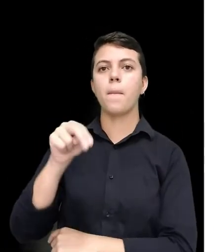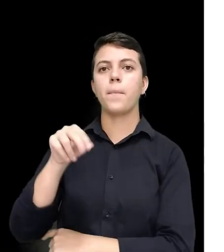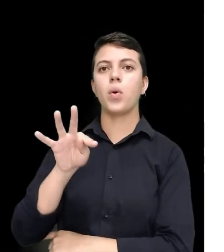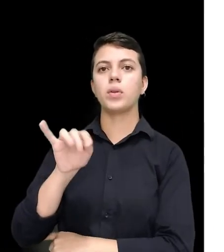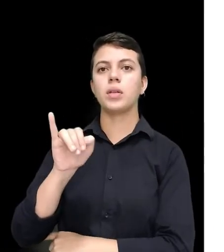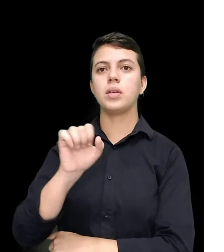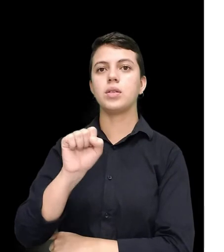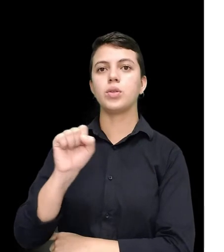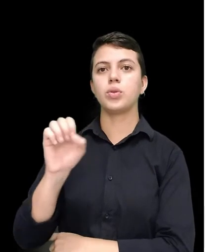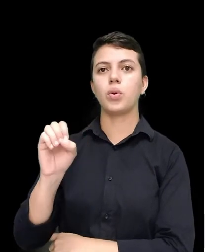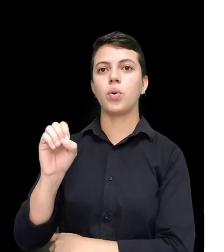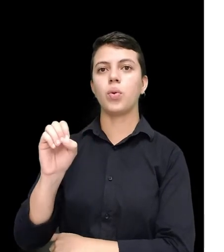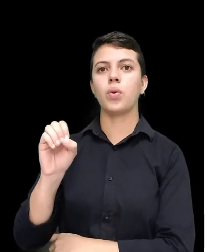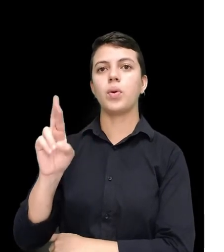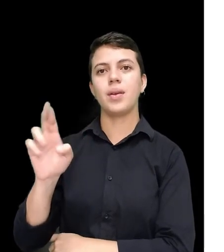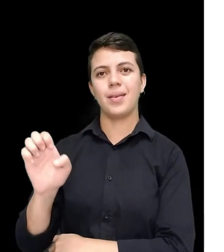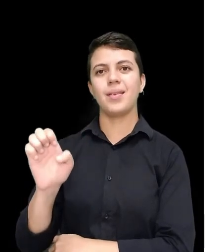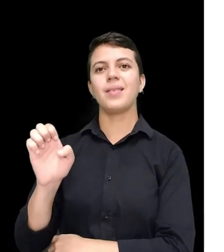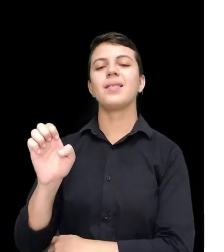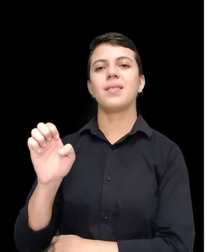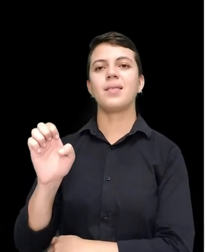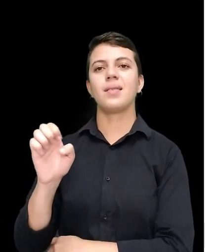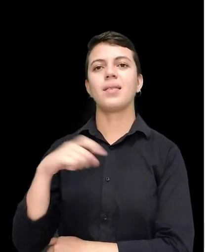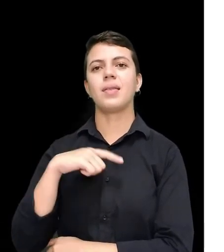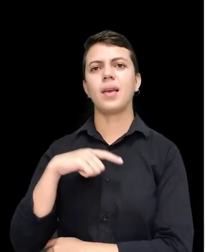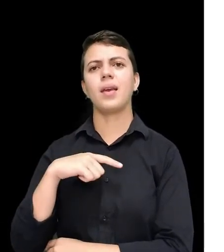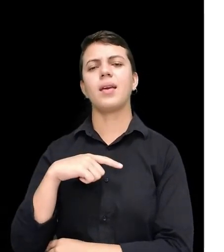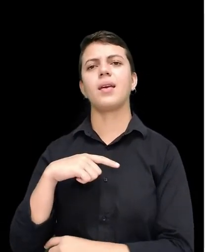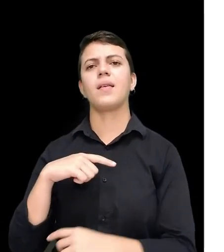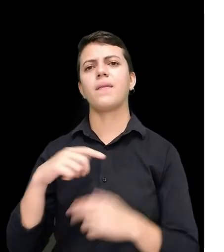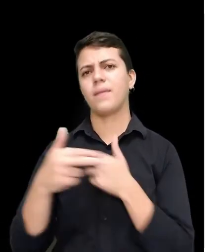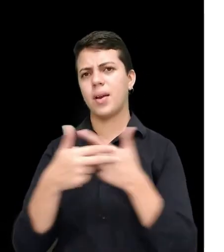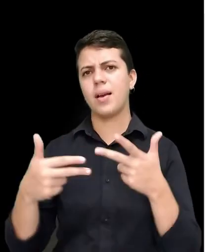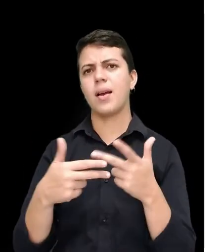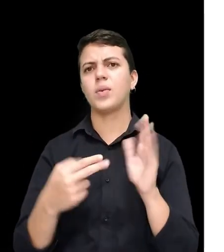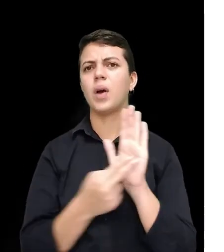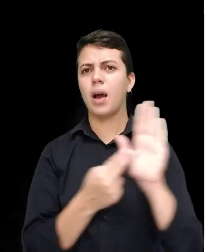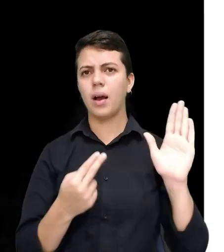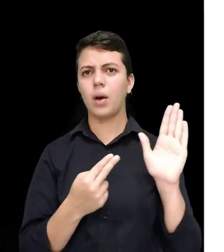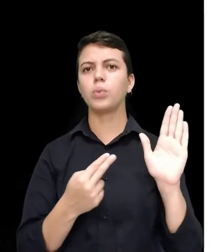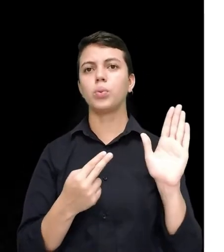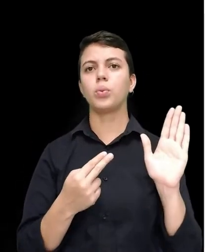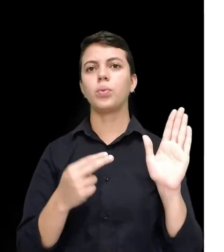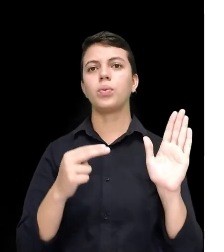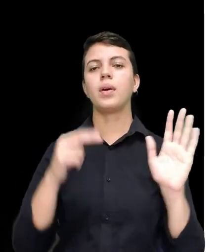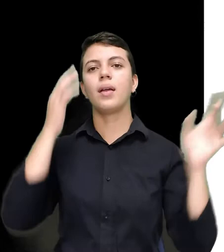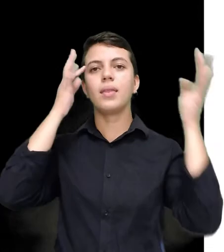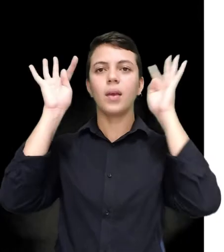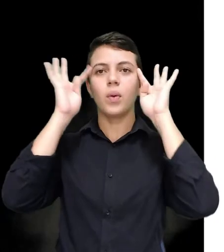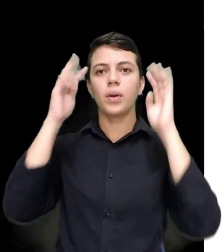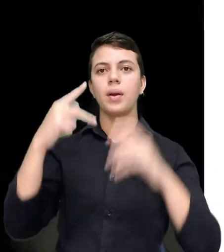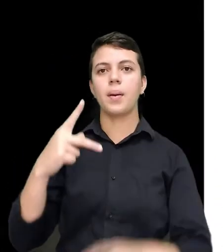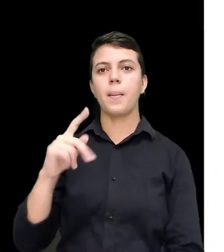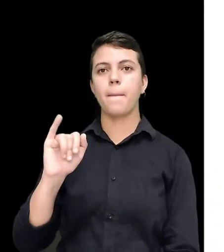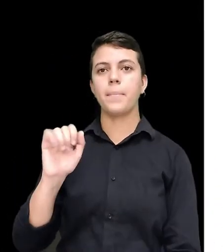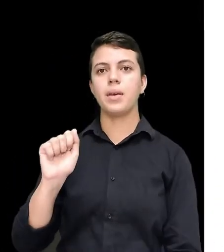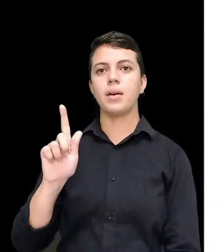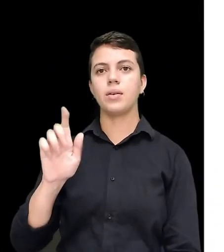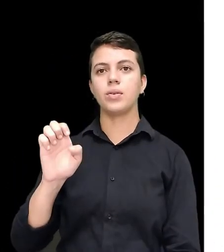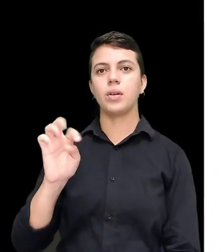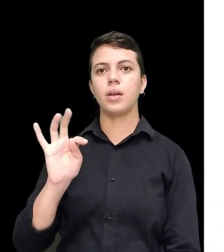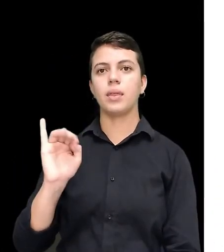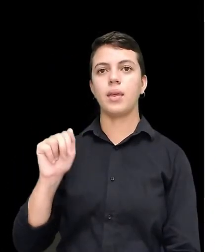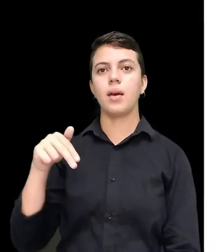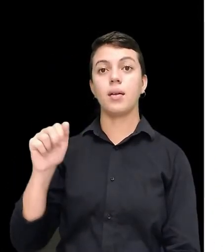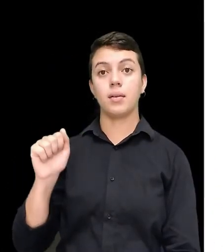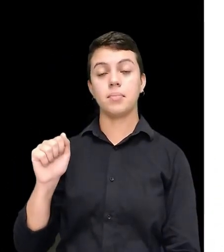no método de projetos e no ensino baseado-se aí na teoria piagetiana, né, que tem esse olhar